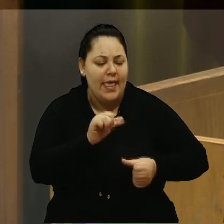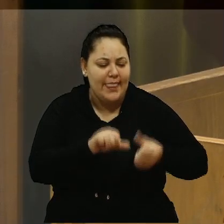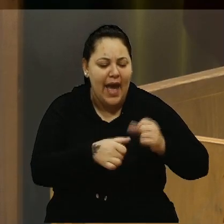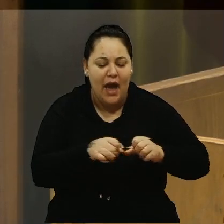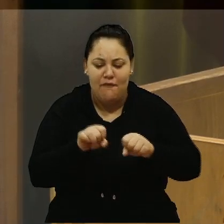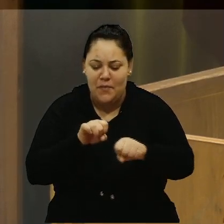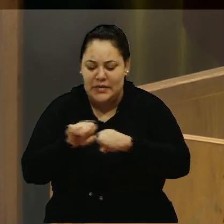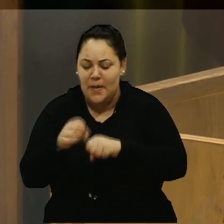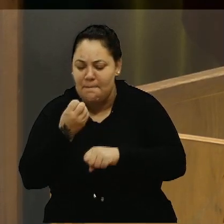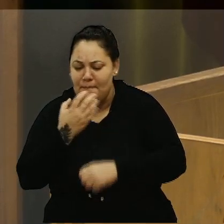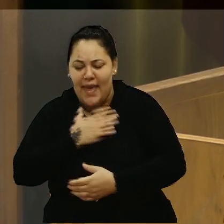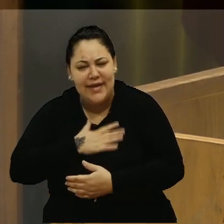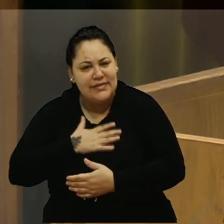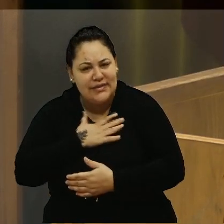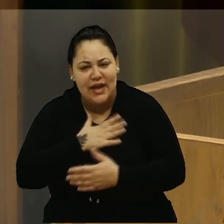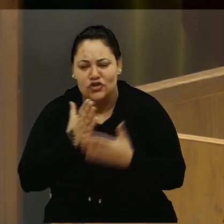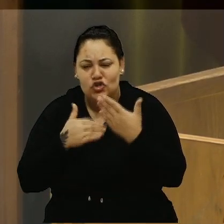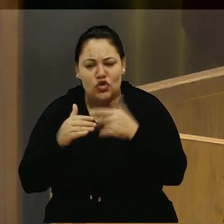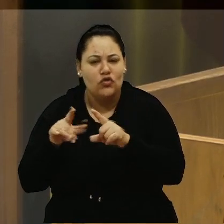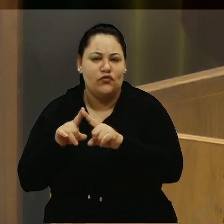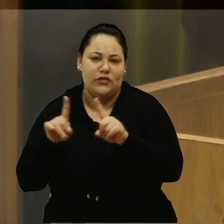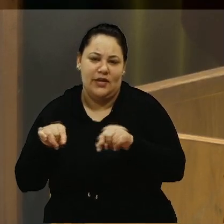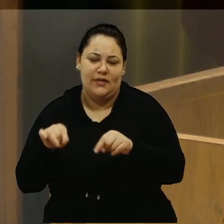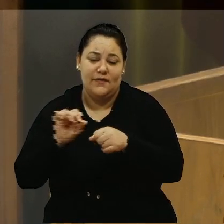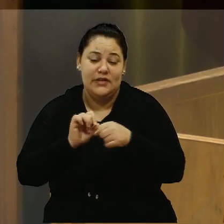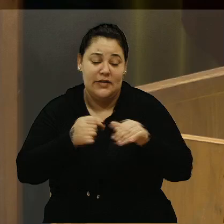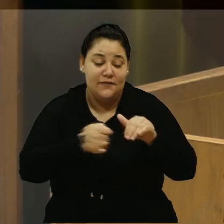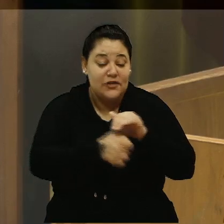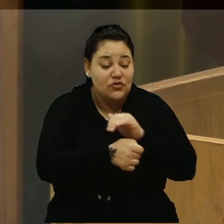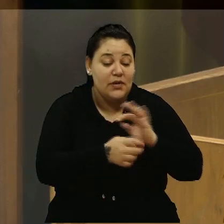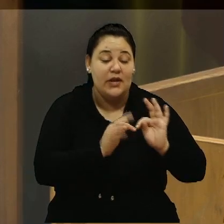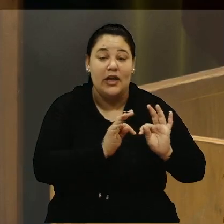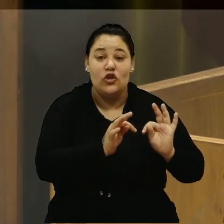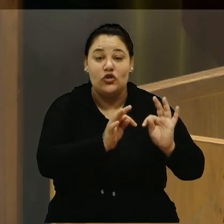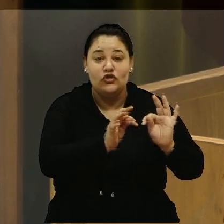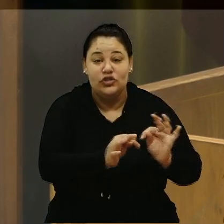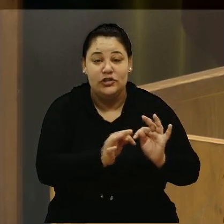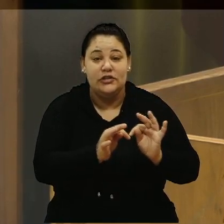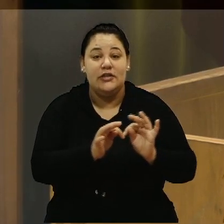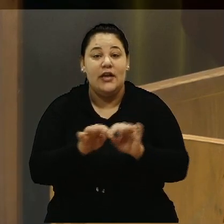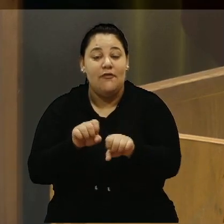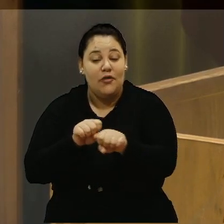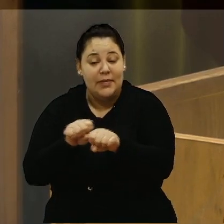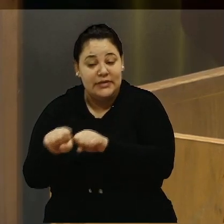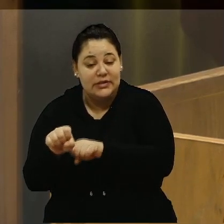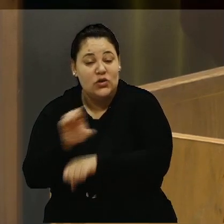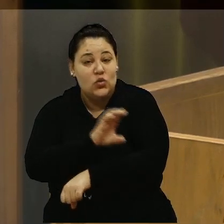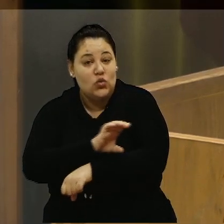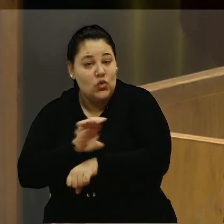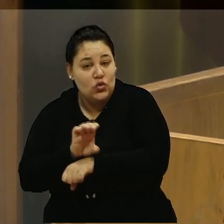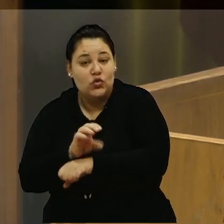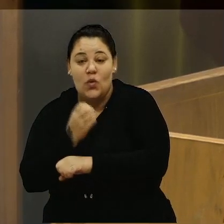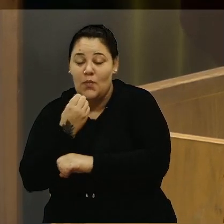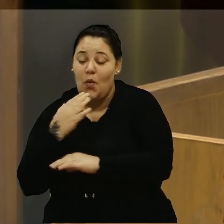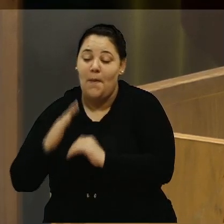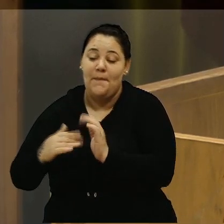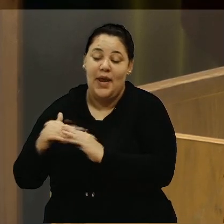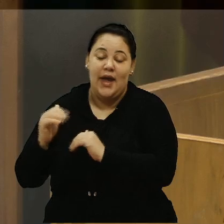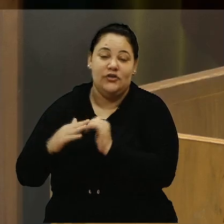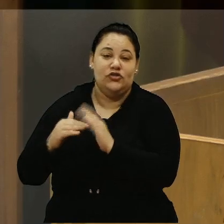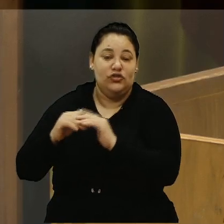colaboradores, por meio de investimentos em tecnologia, capacitação profissional e boas práticas de